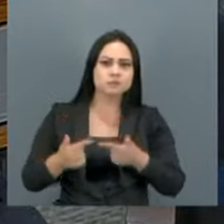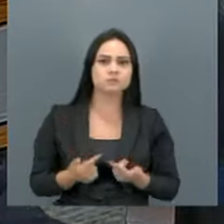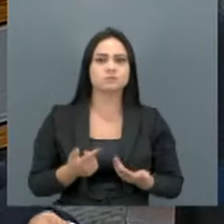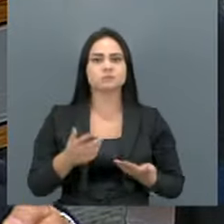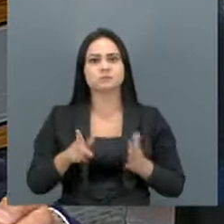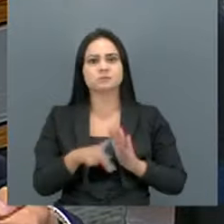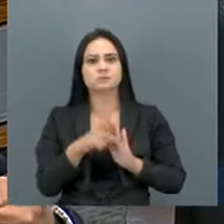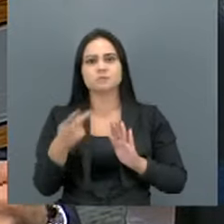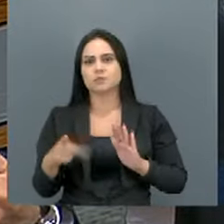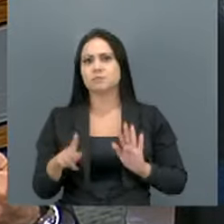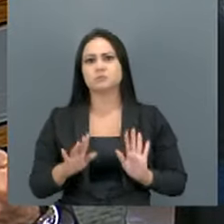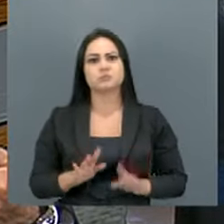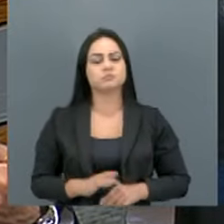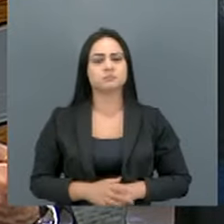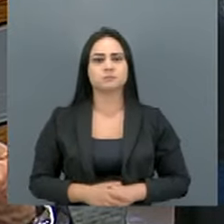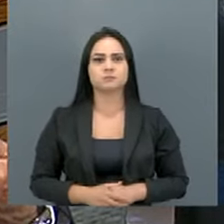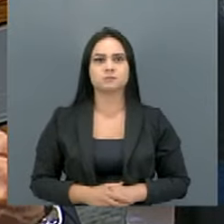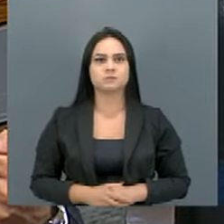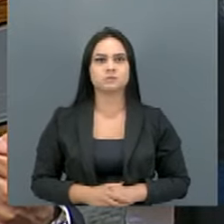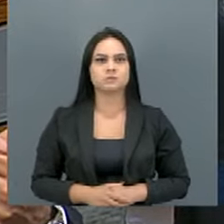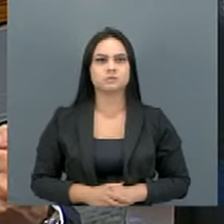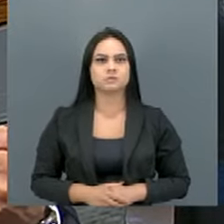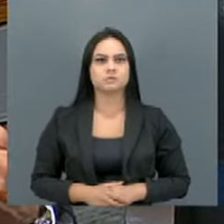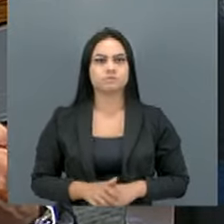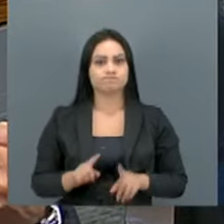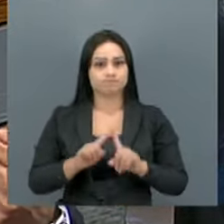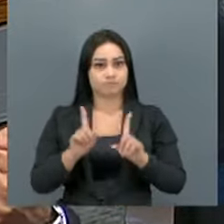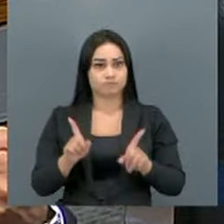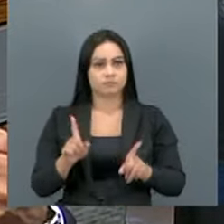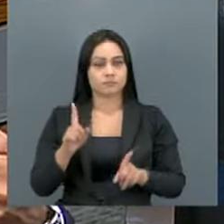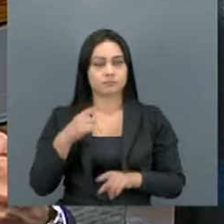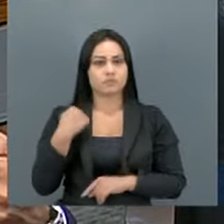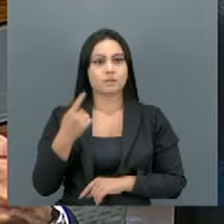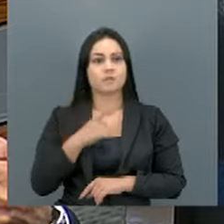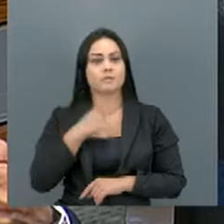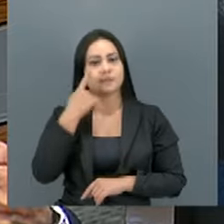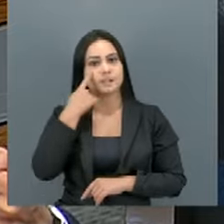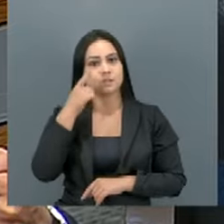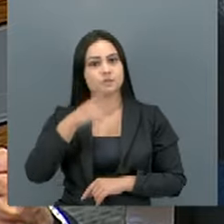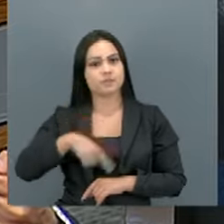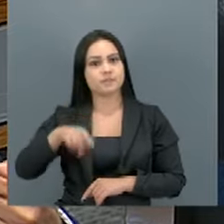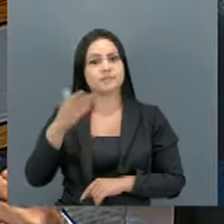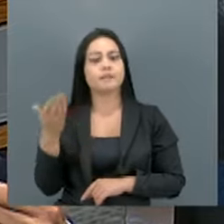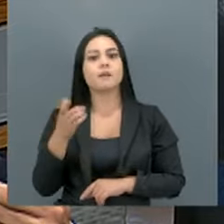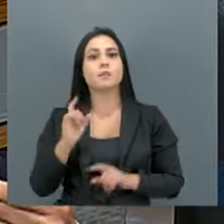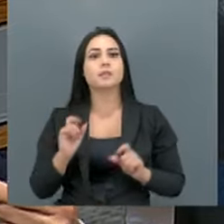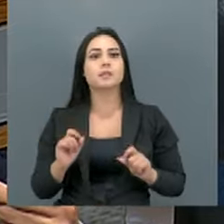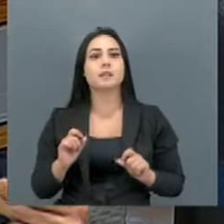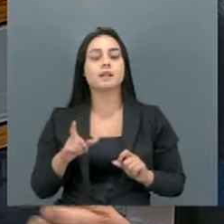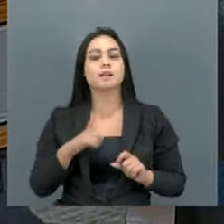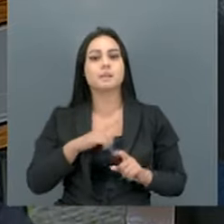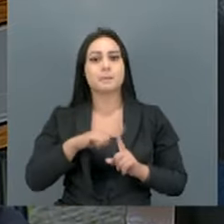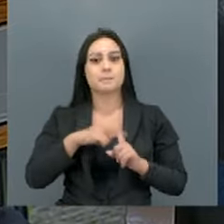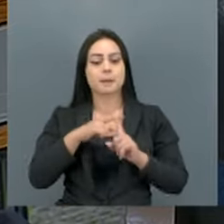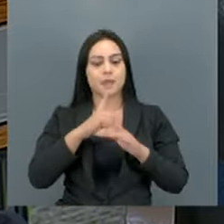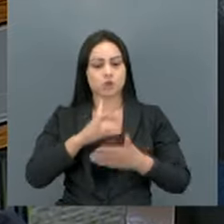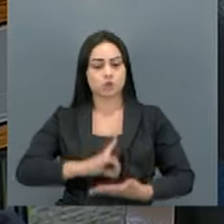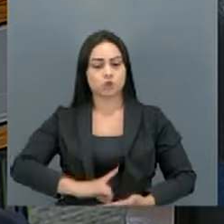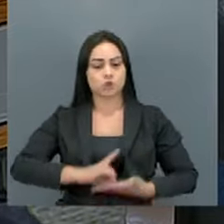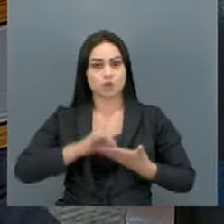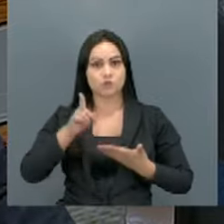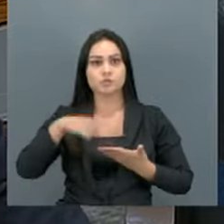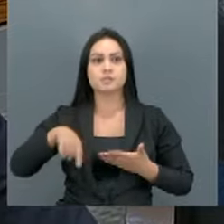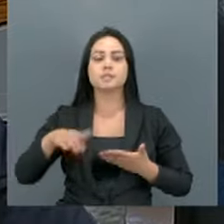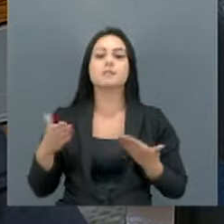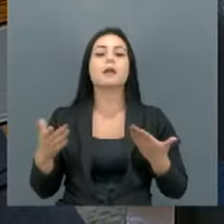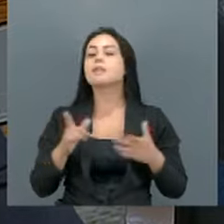dos seus costumes, mas nós estamos vendo que vocês querem ter mais dignidade, vocês querem